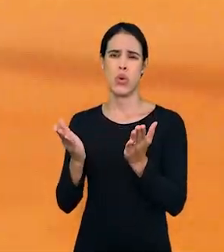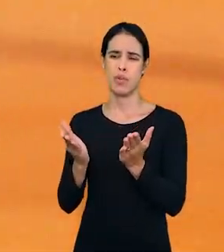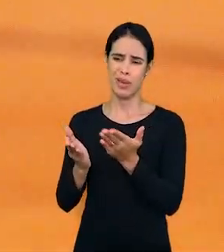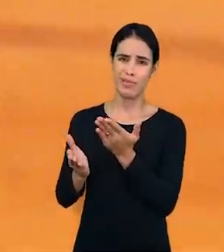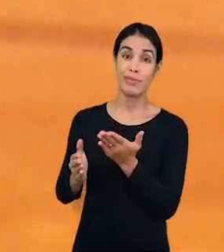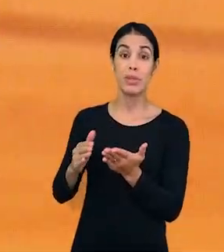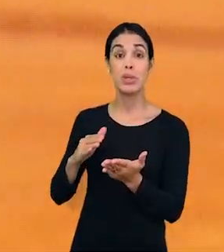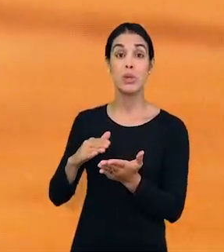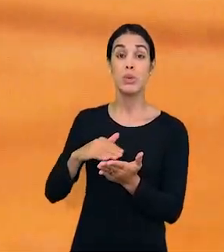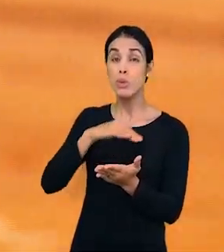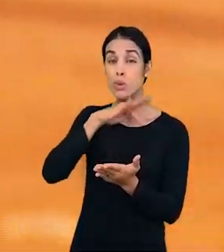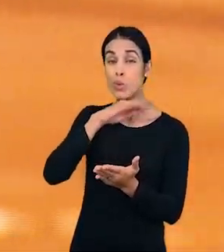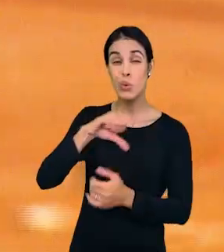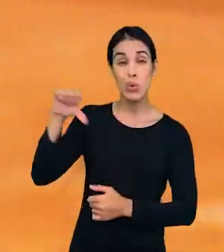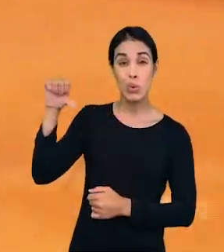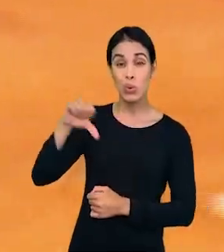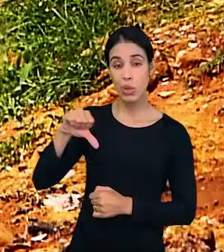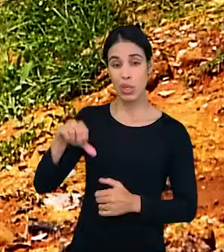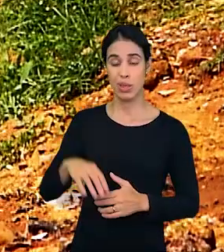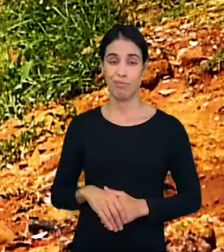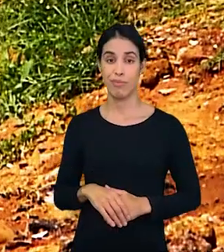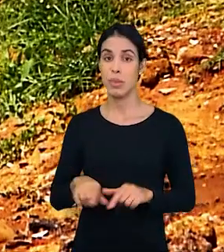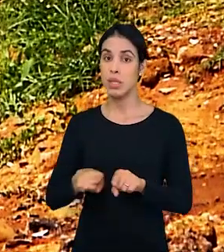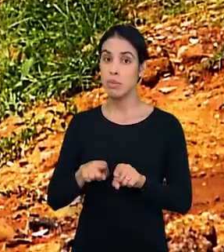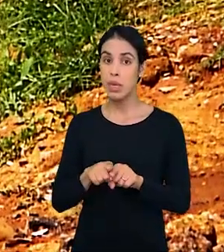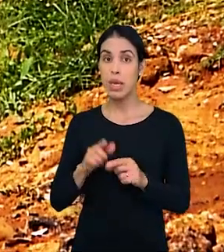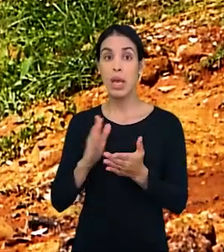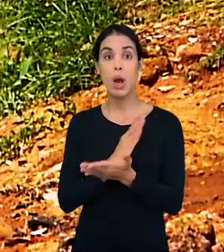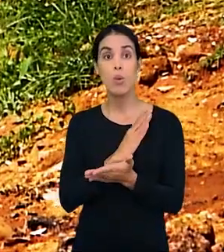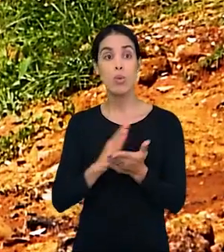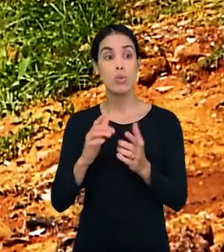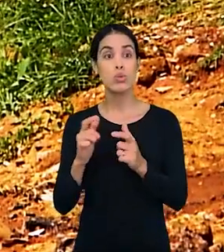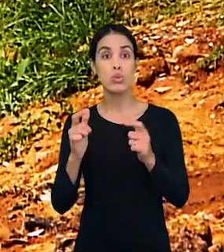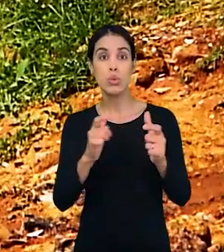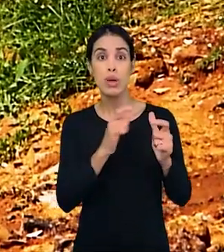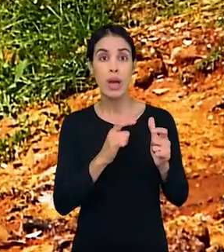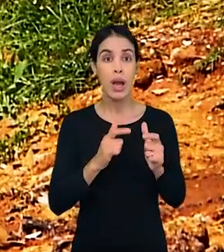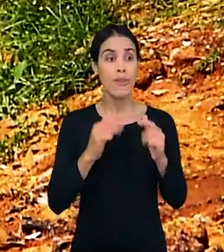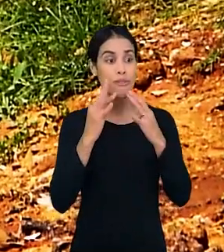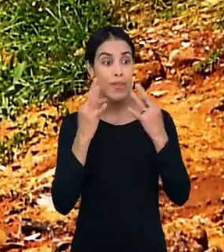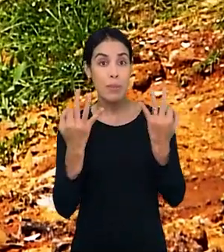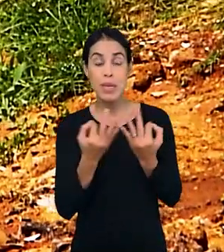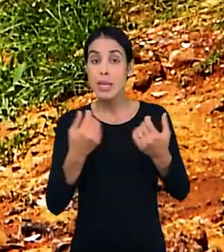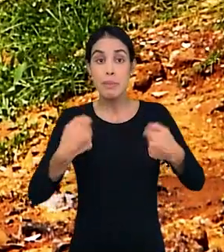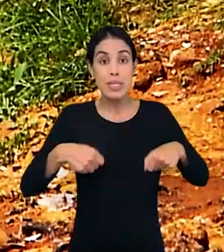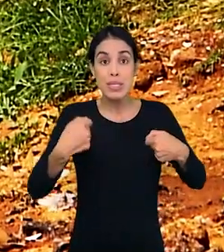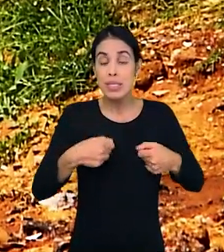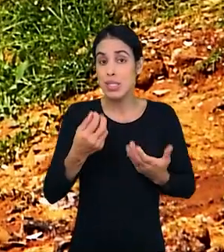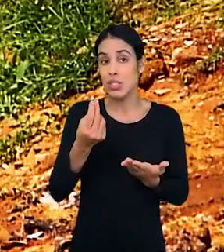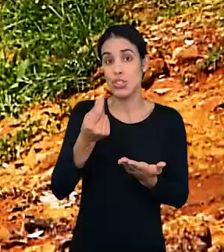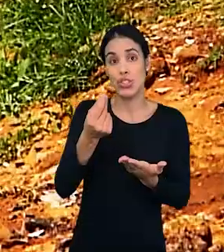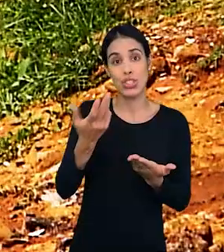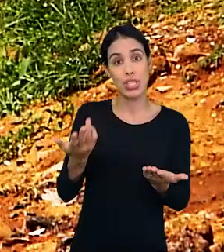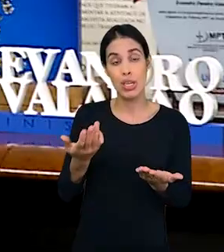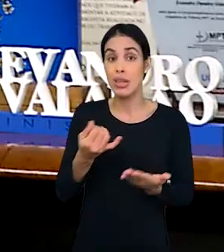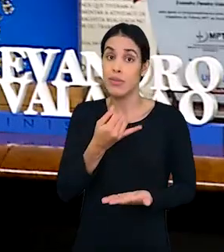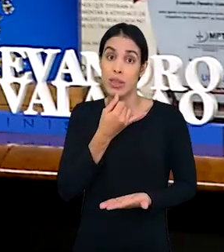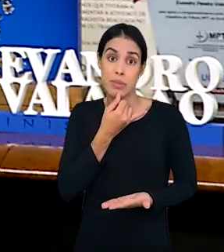ruim e comunidades em que as famílias necessitam de recursos e,